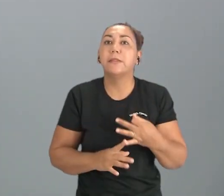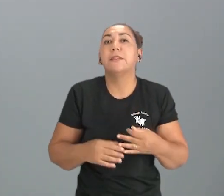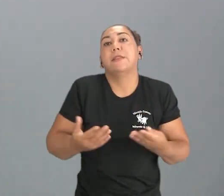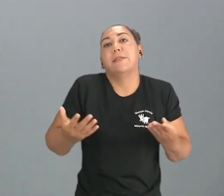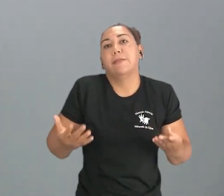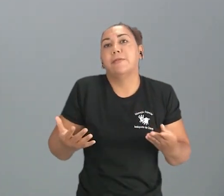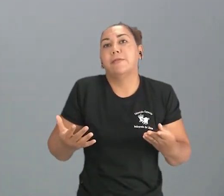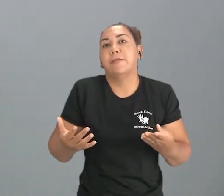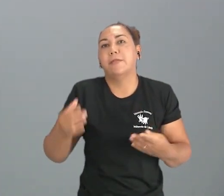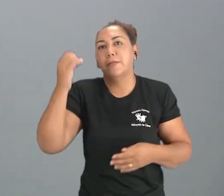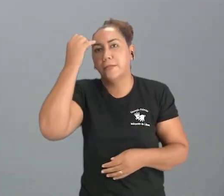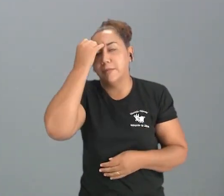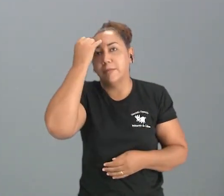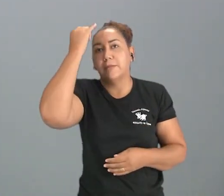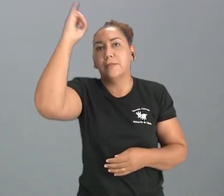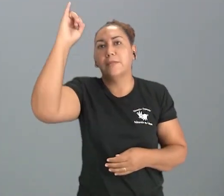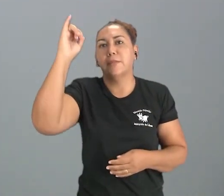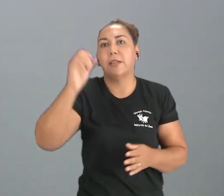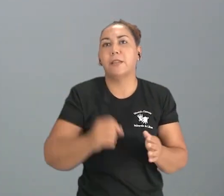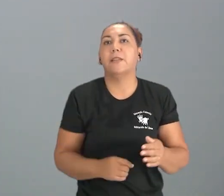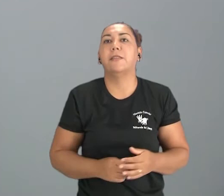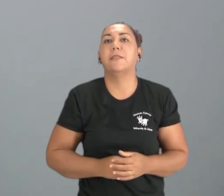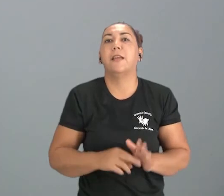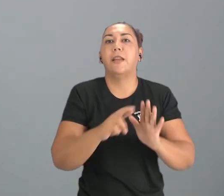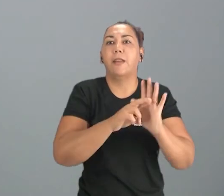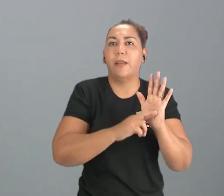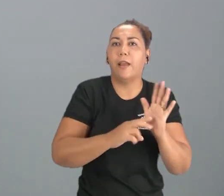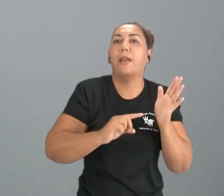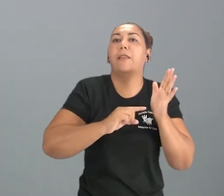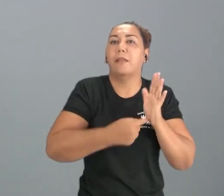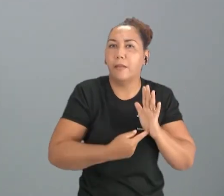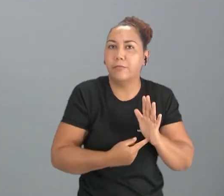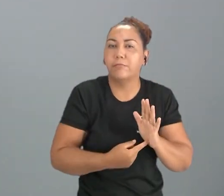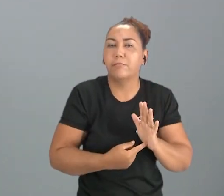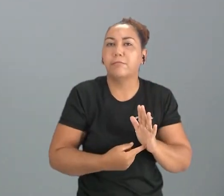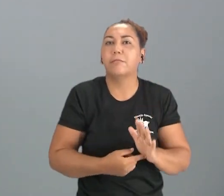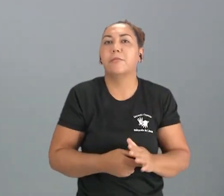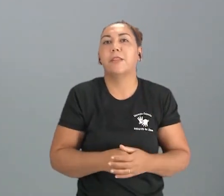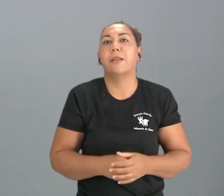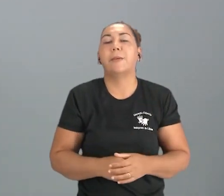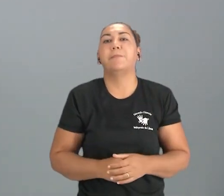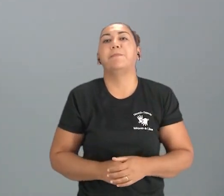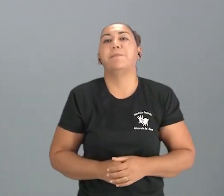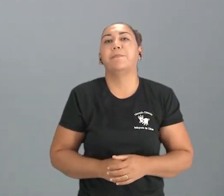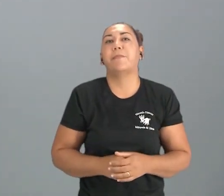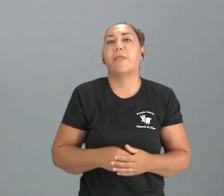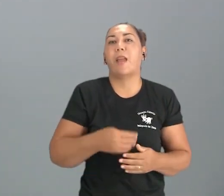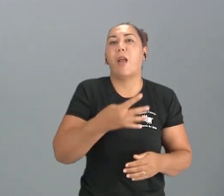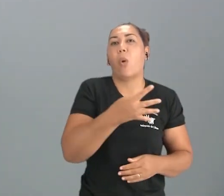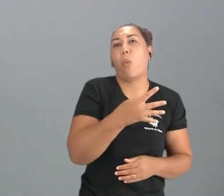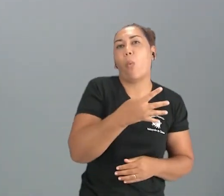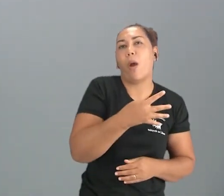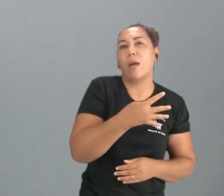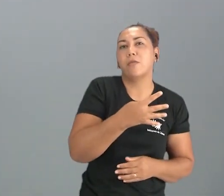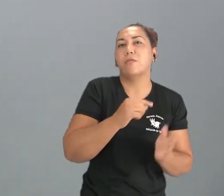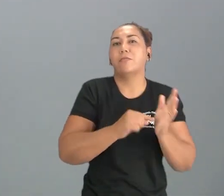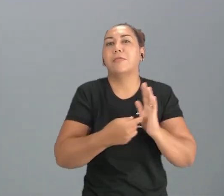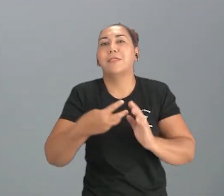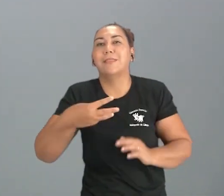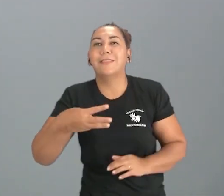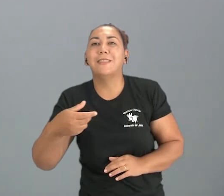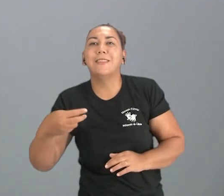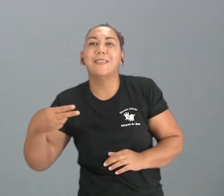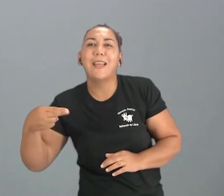princípio multiplicativo, certo? Basta realizar o produto entre 4 e 3, que isso vai ser igual a 12. Então, acredito que você tenha